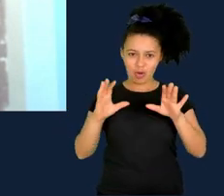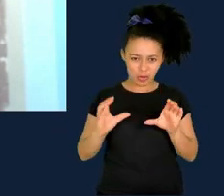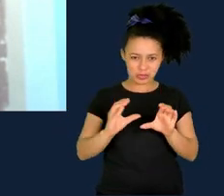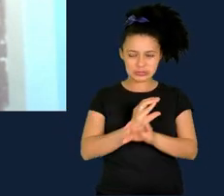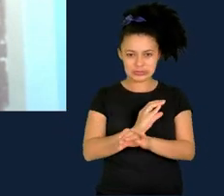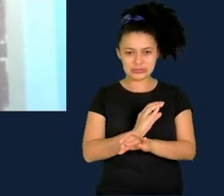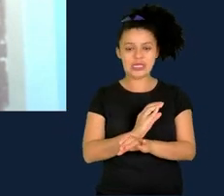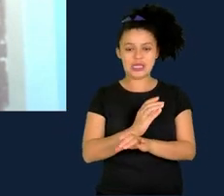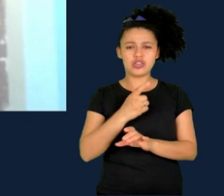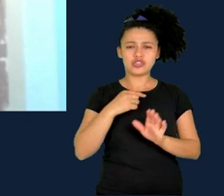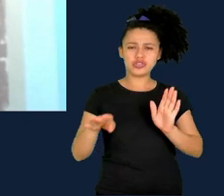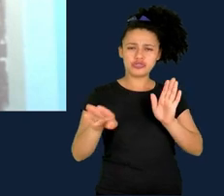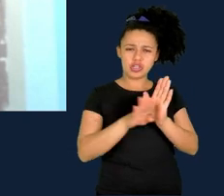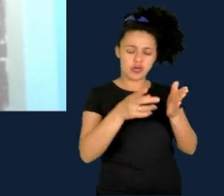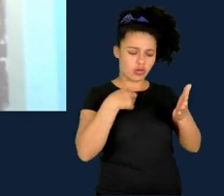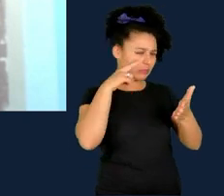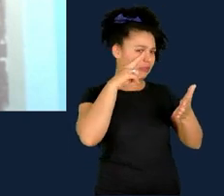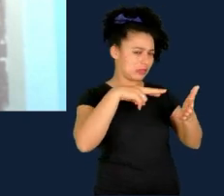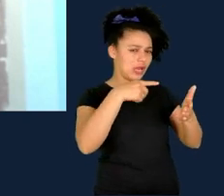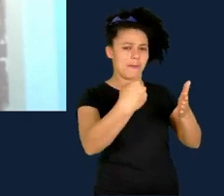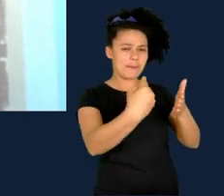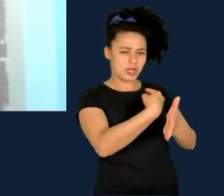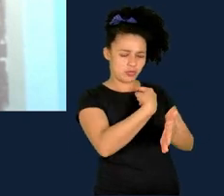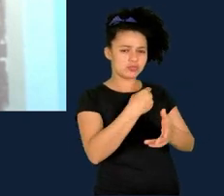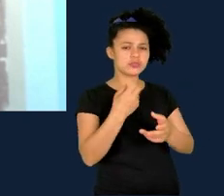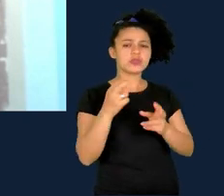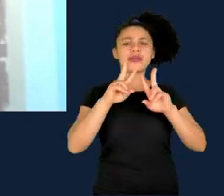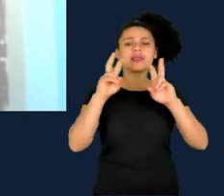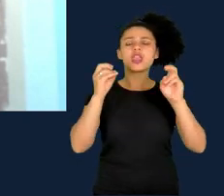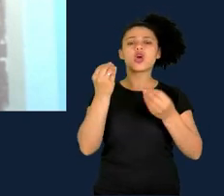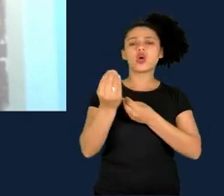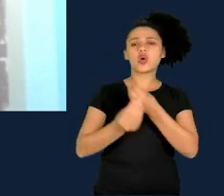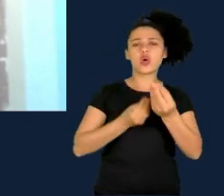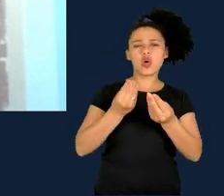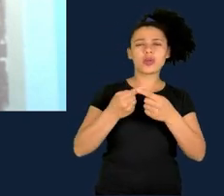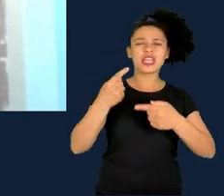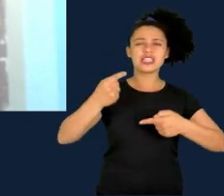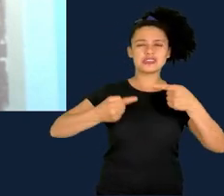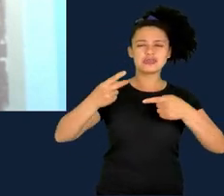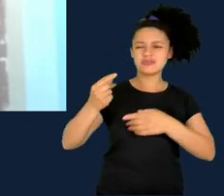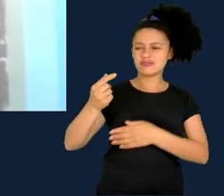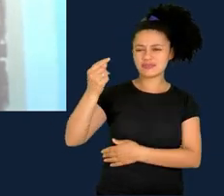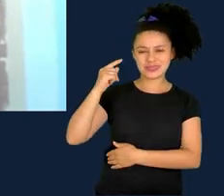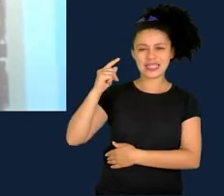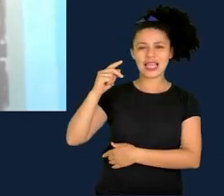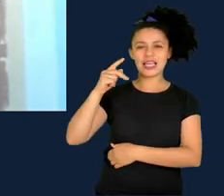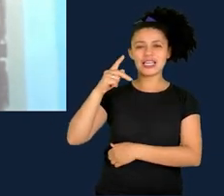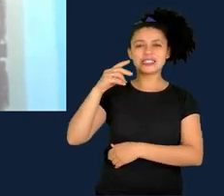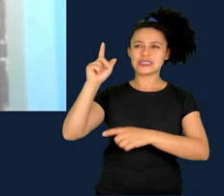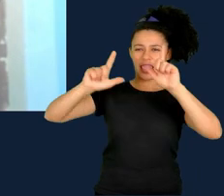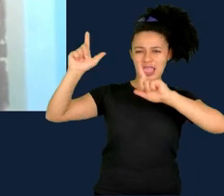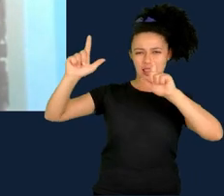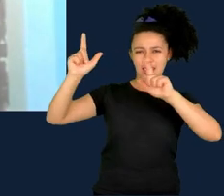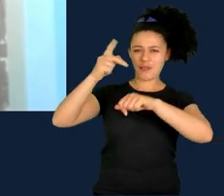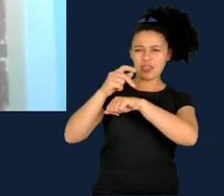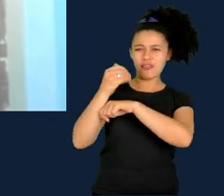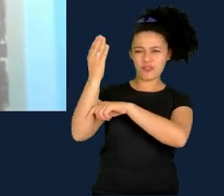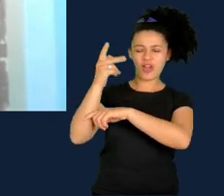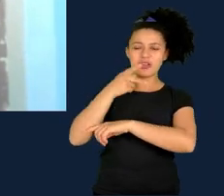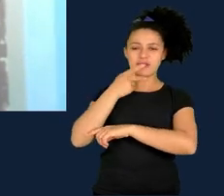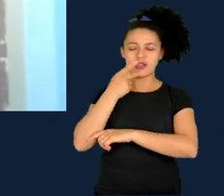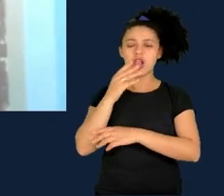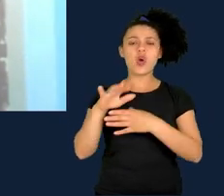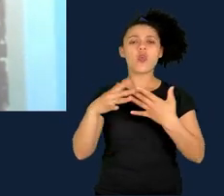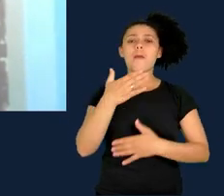chegou aqui uma outra pergunta sobre como, porque houve uma discussão recente em jornais internacionais, quais seriam os melhores termos para